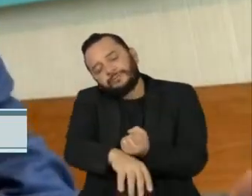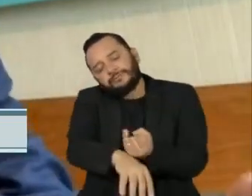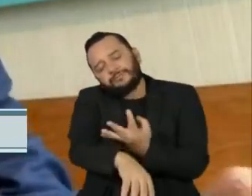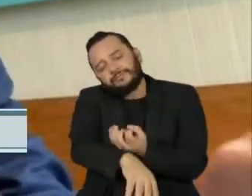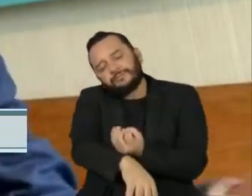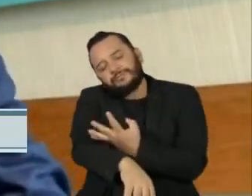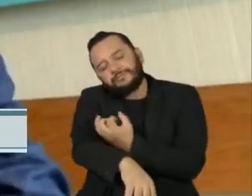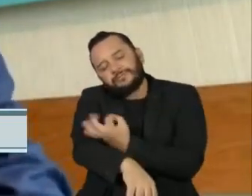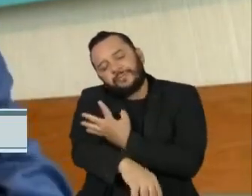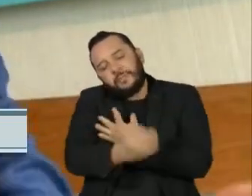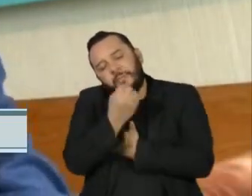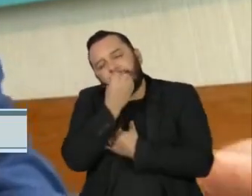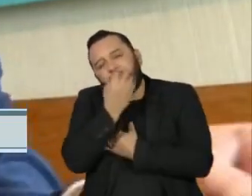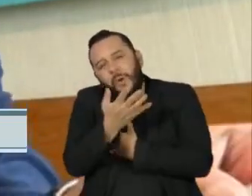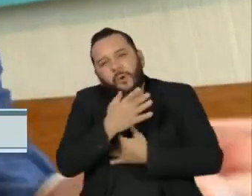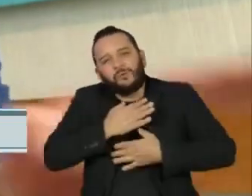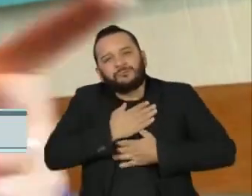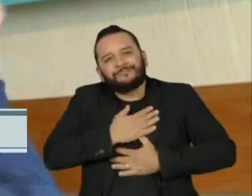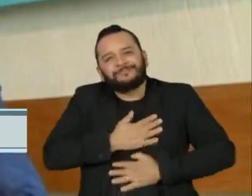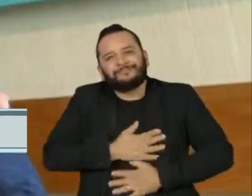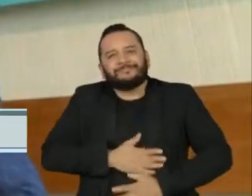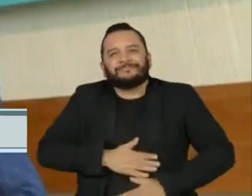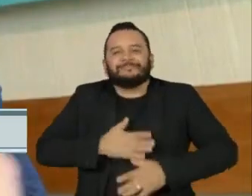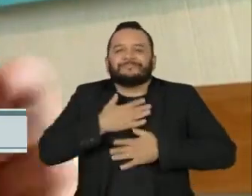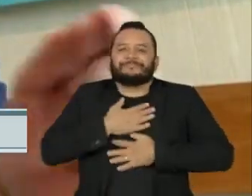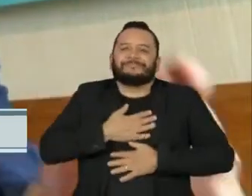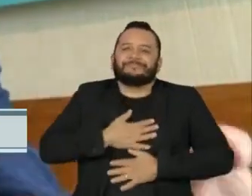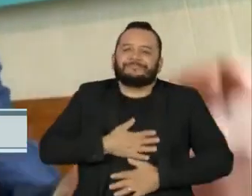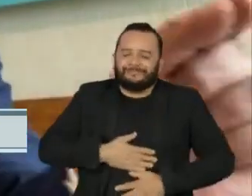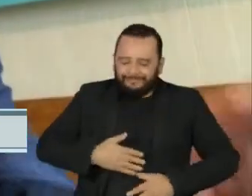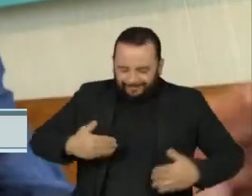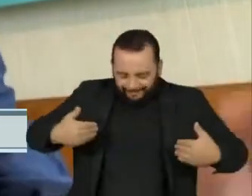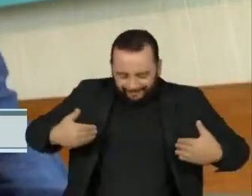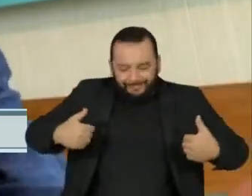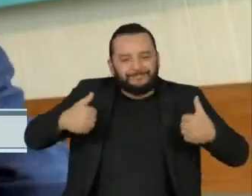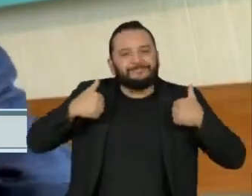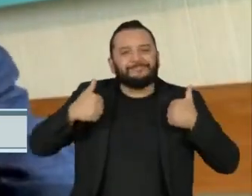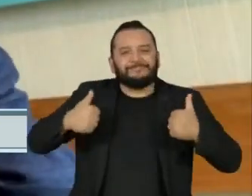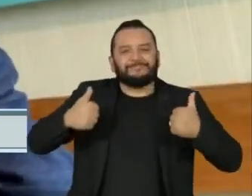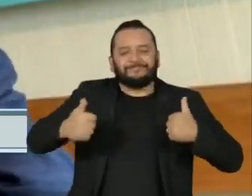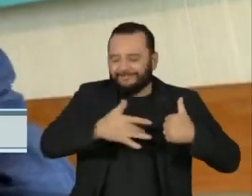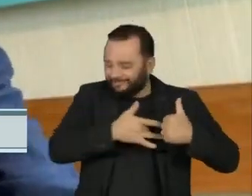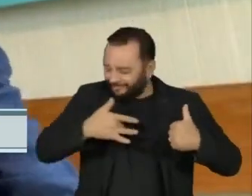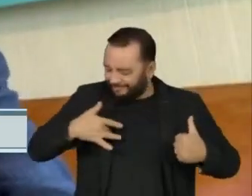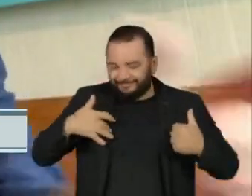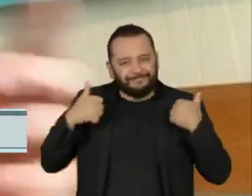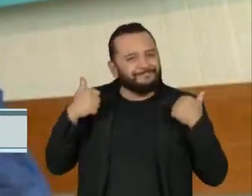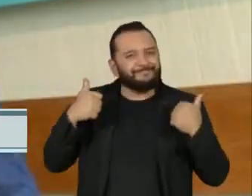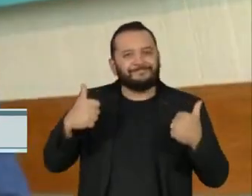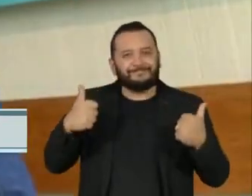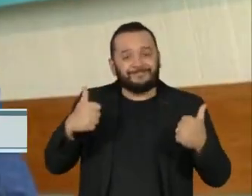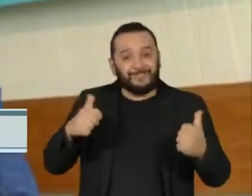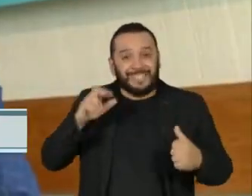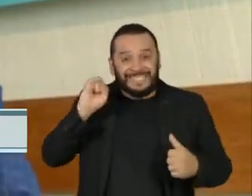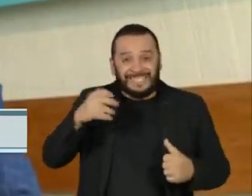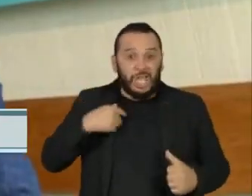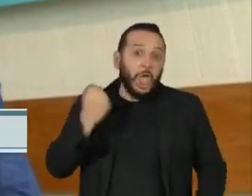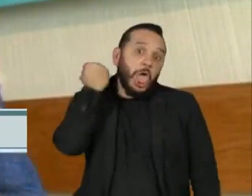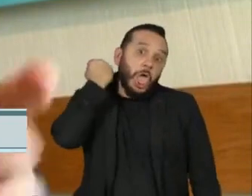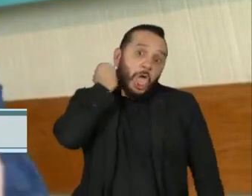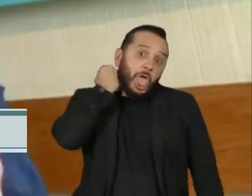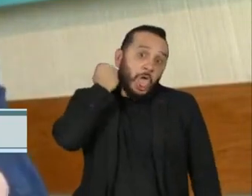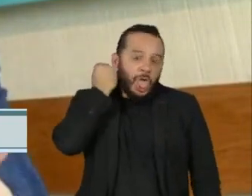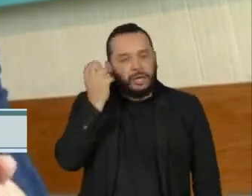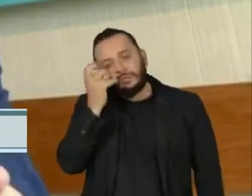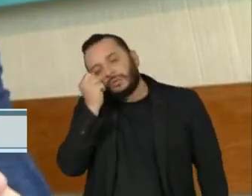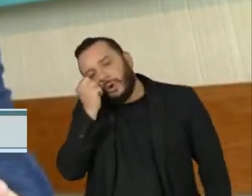atenuar a adrenalina, que é um estimulante fantástico. O indivíduo, sob efeito da adrenalina, ele não dorme. Então,